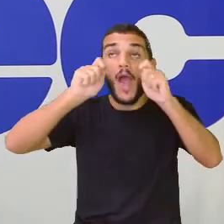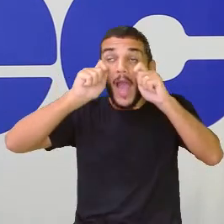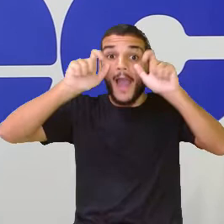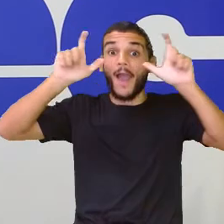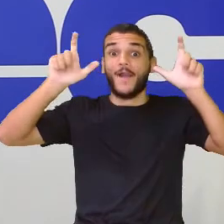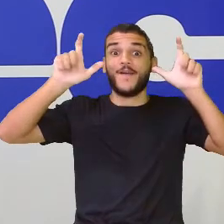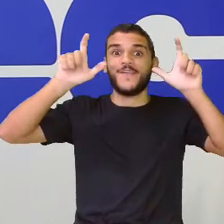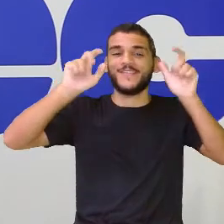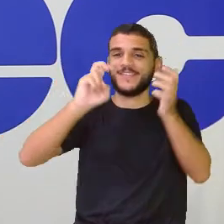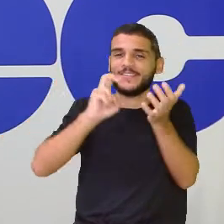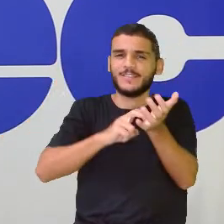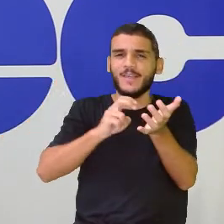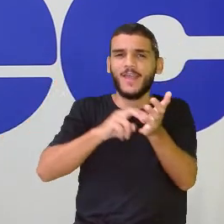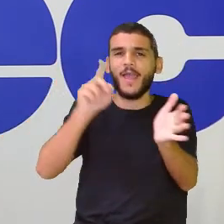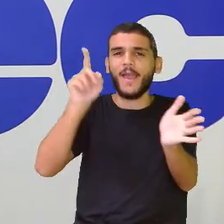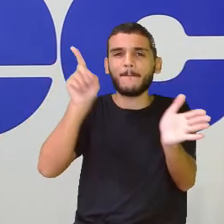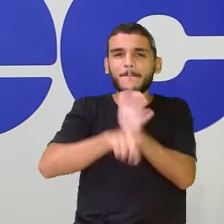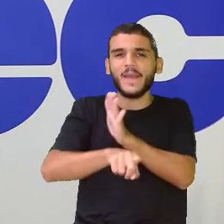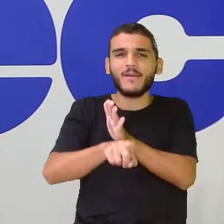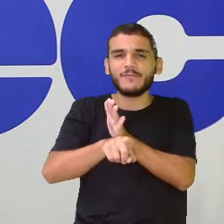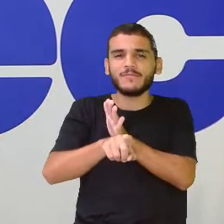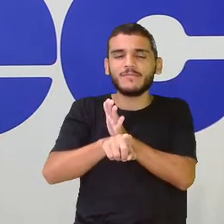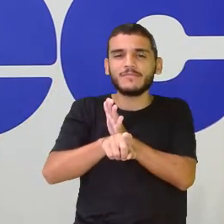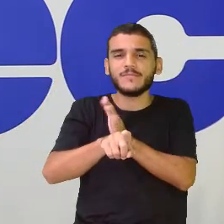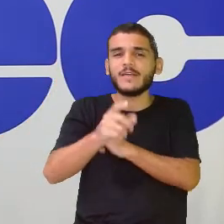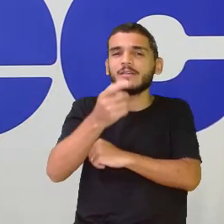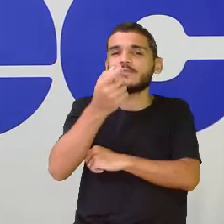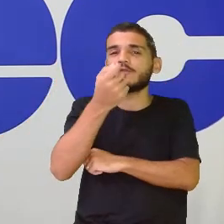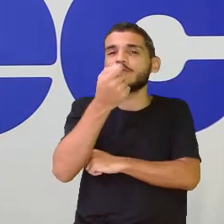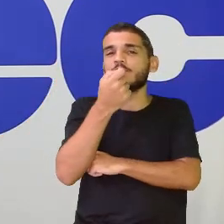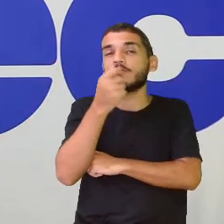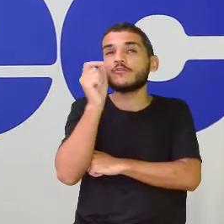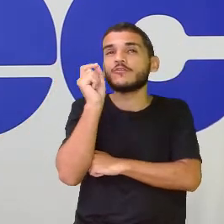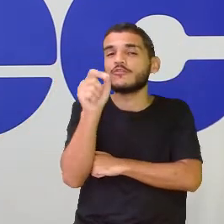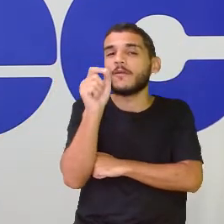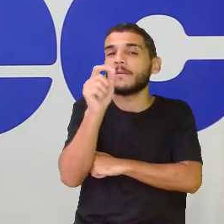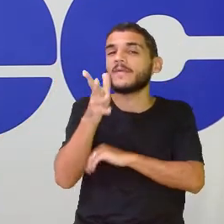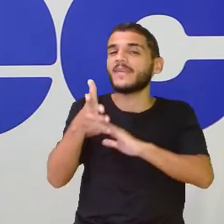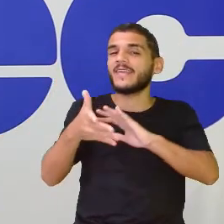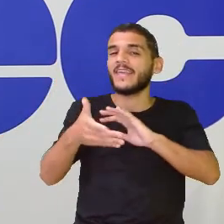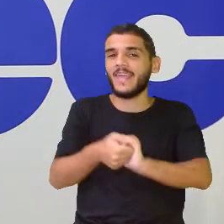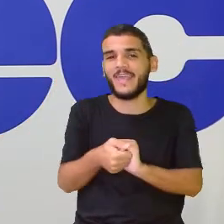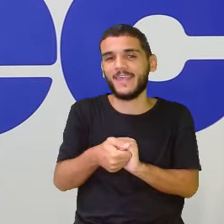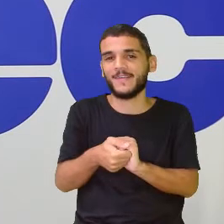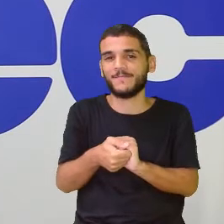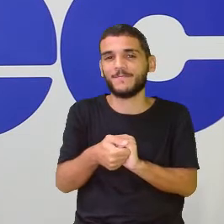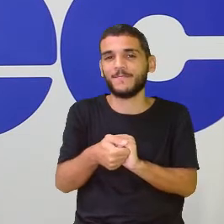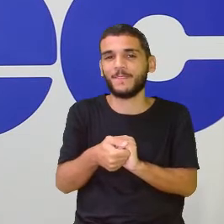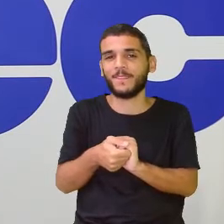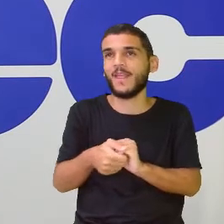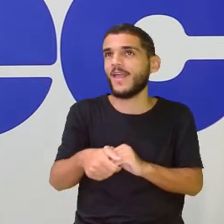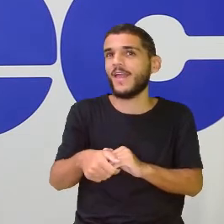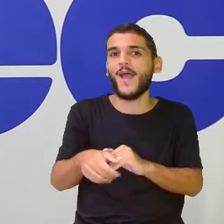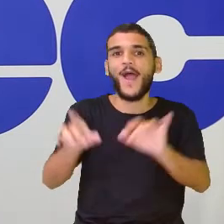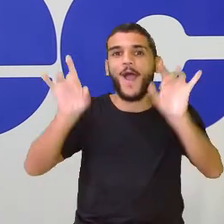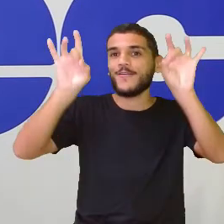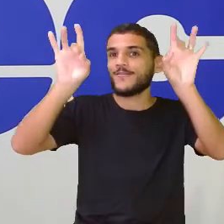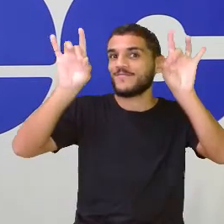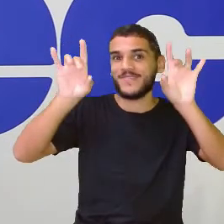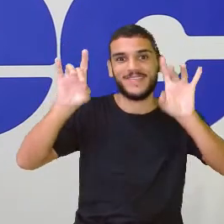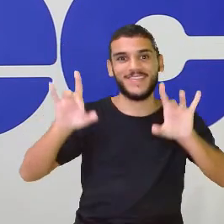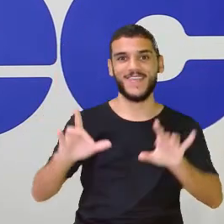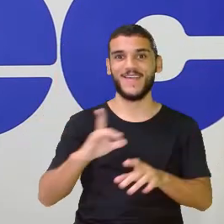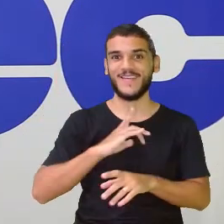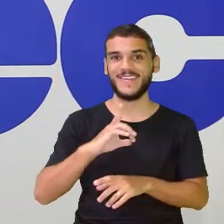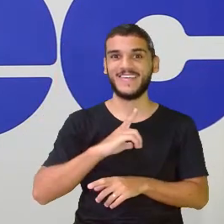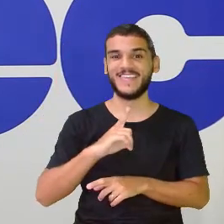e perguntando pelaquela nossa estrela. A nossa estrela que brilha todos os dias